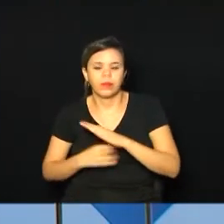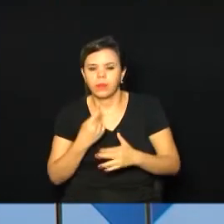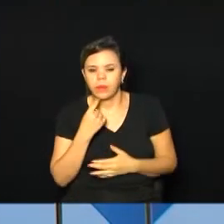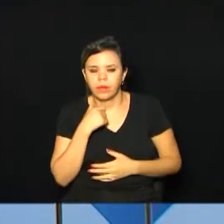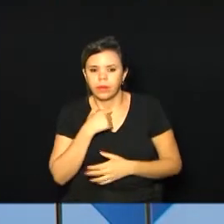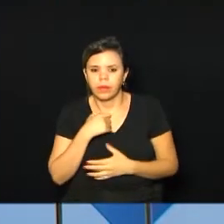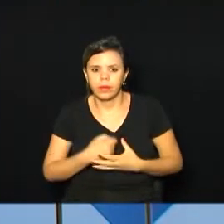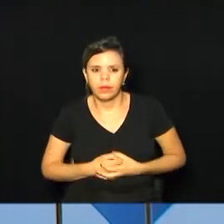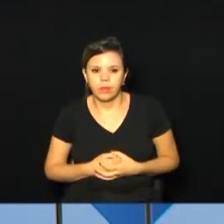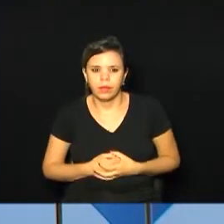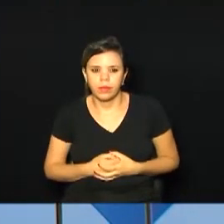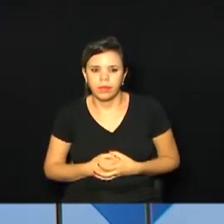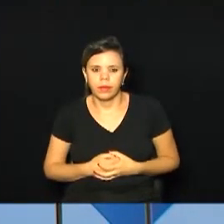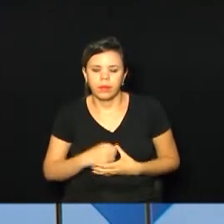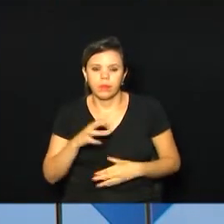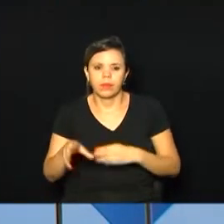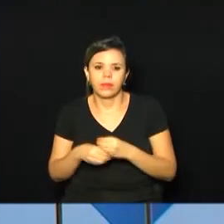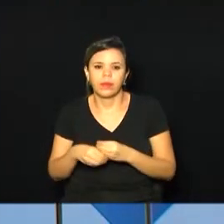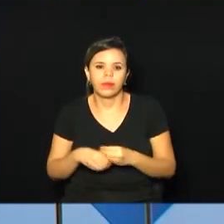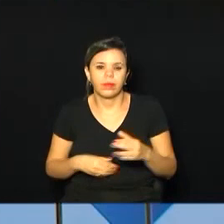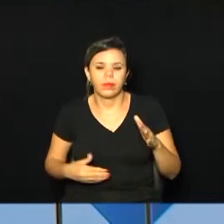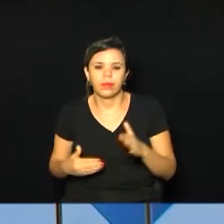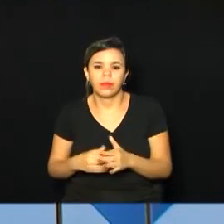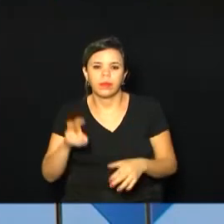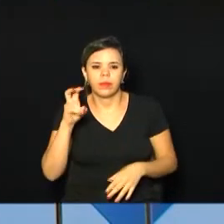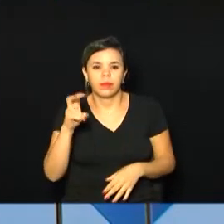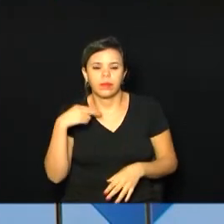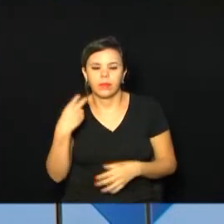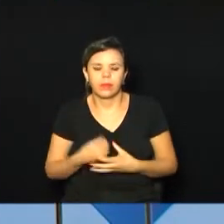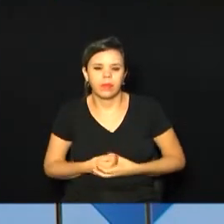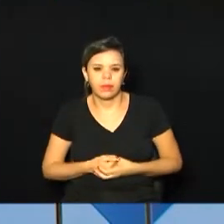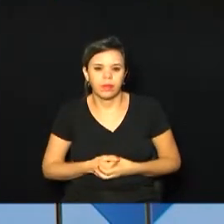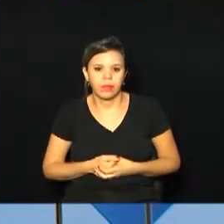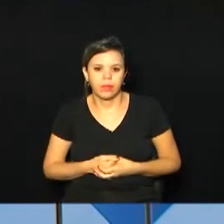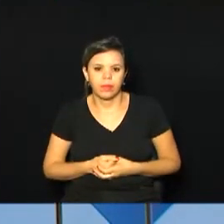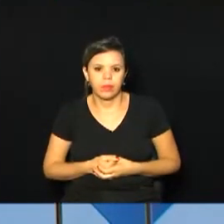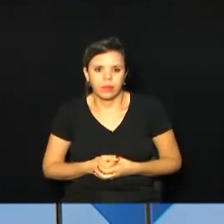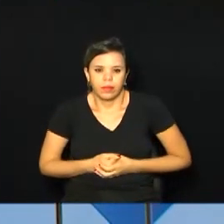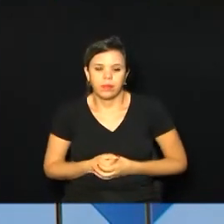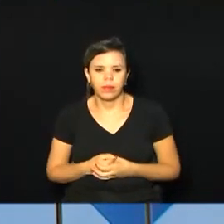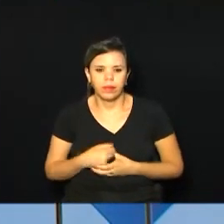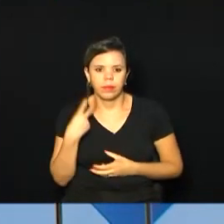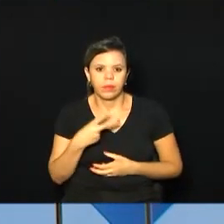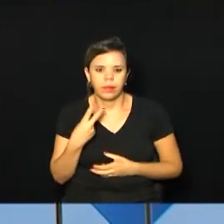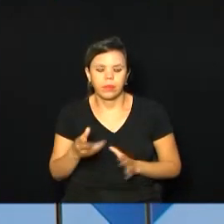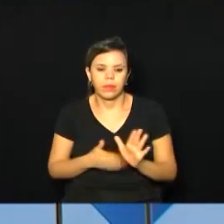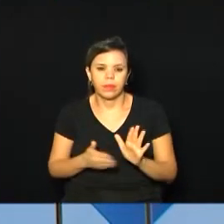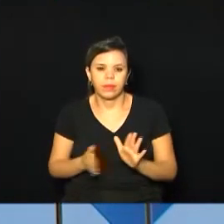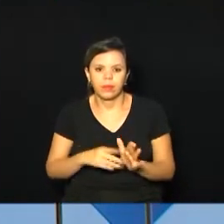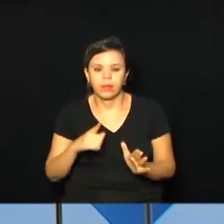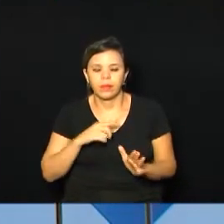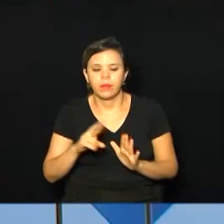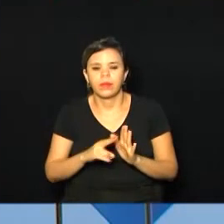Campineiro. Olha, elas são compostas por, no máximo, 5 vereadores. E o vereador que propõe tem que ter